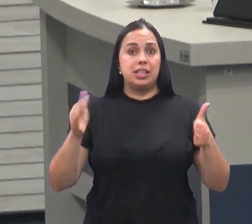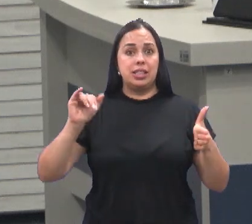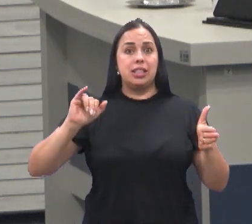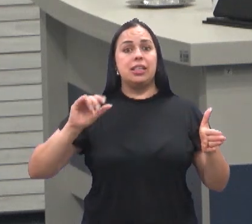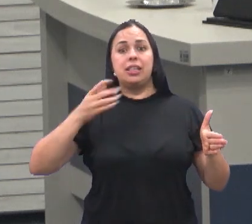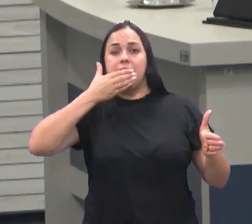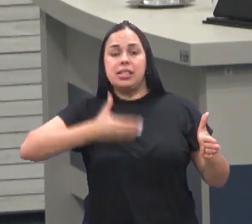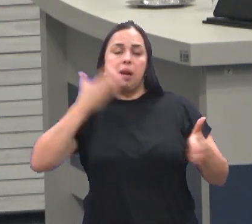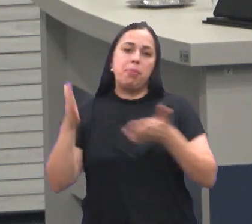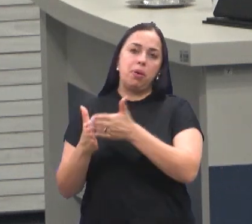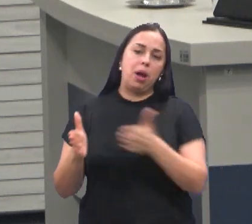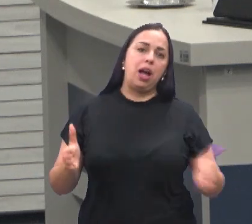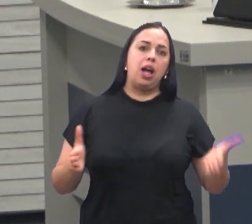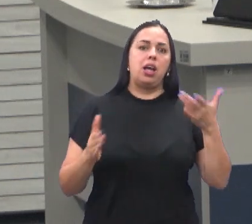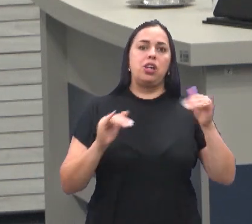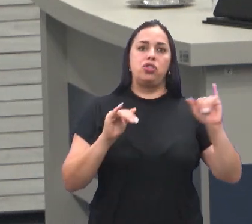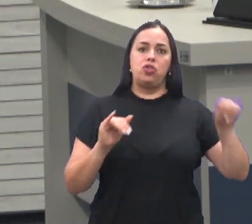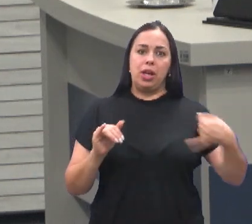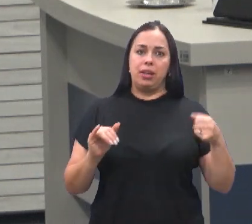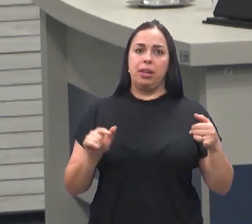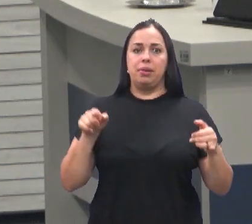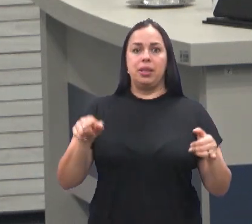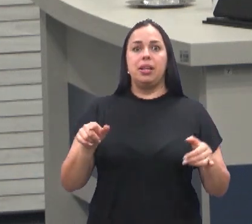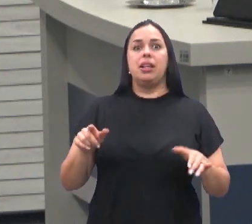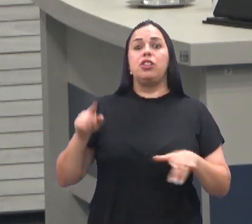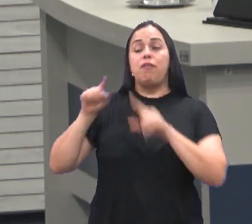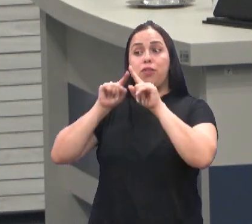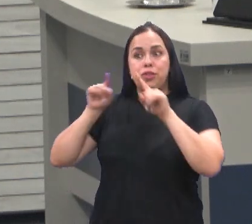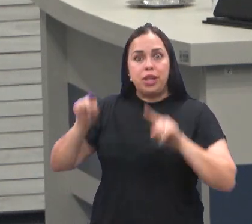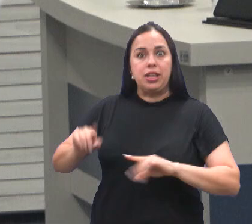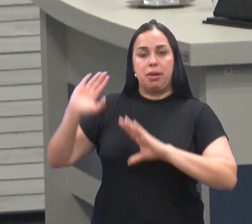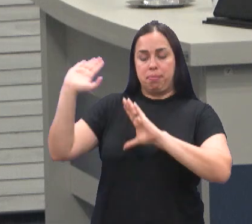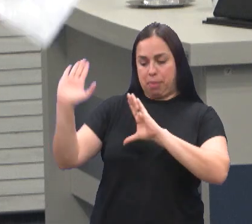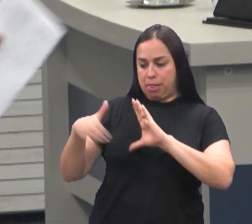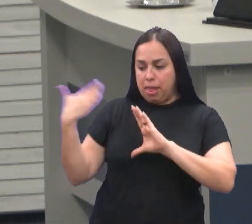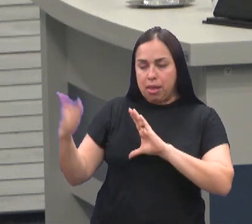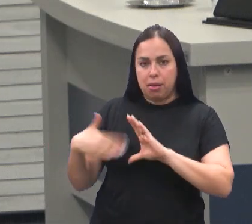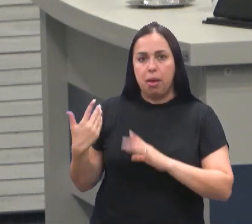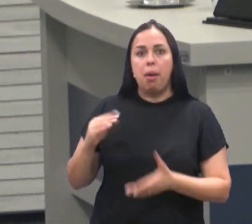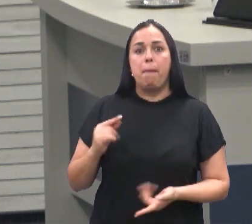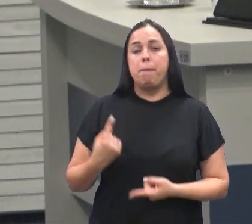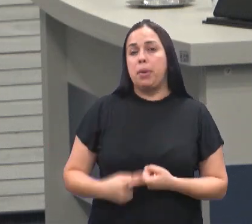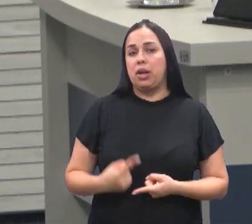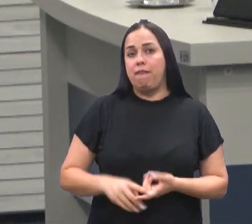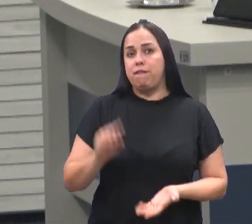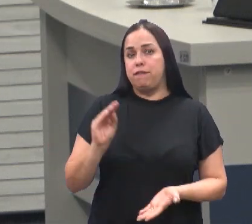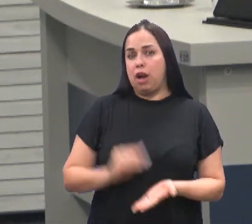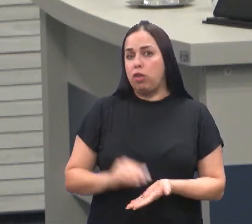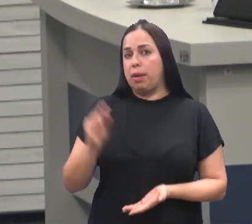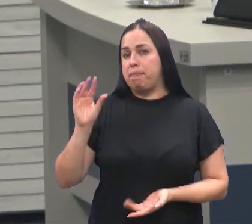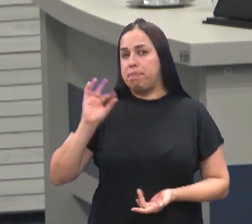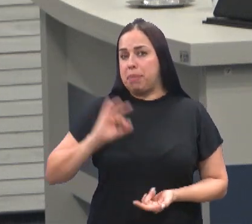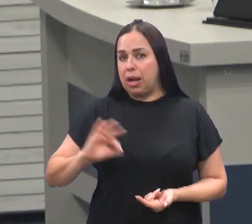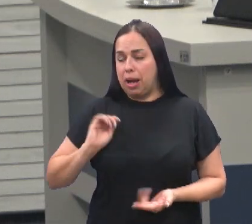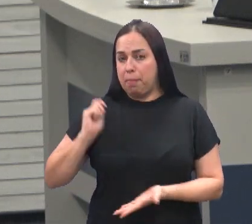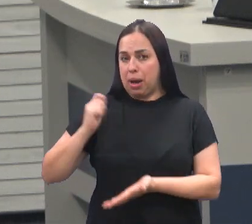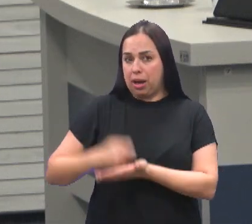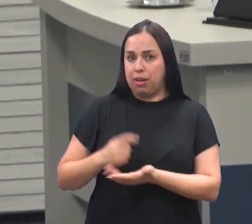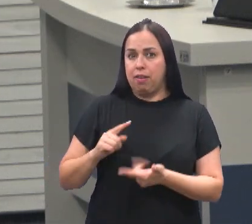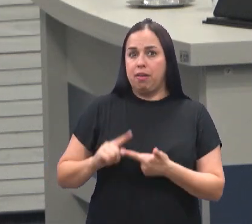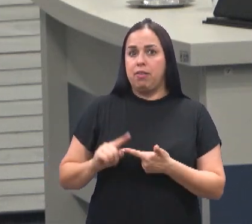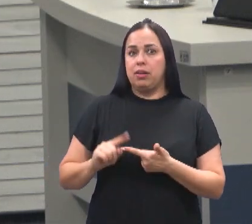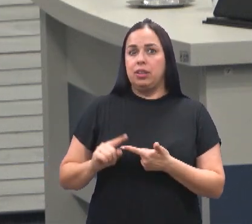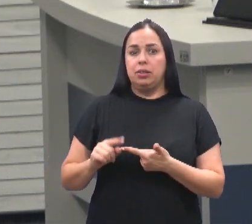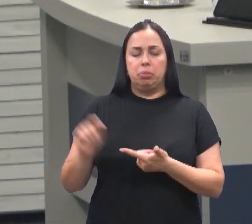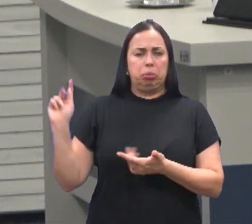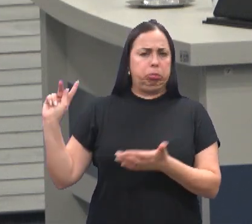professores e funcionários da ABRAP mandando mensagem por falta de pagamento, por falta de formação, por